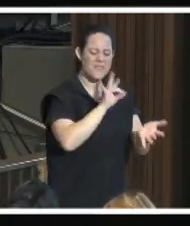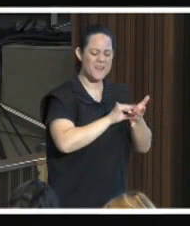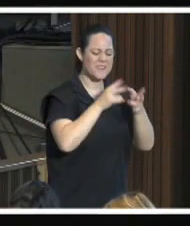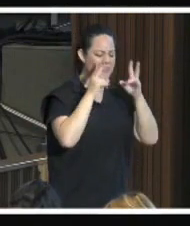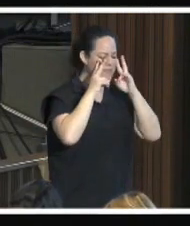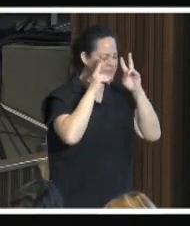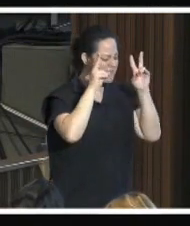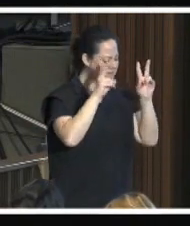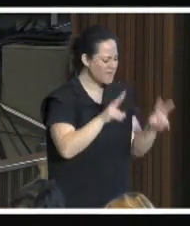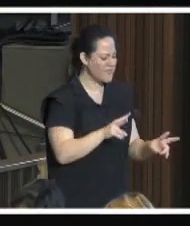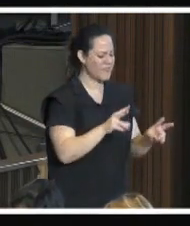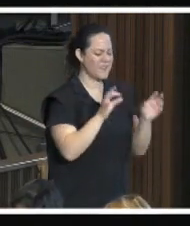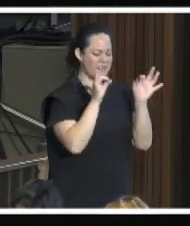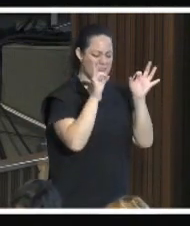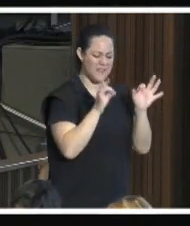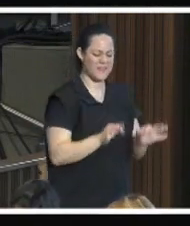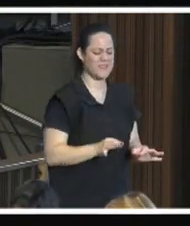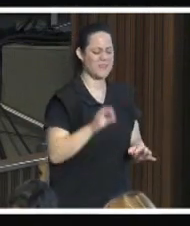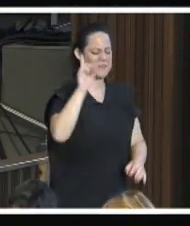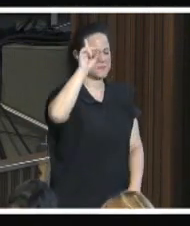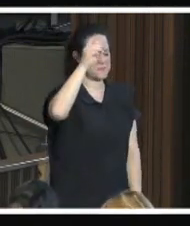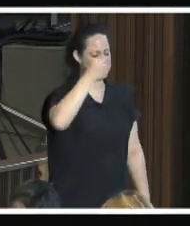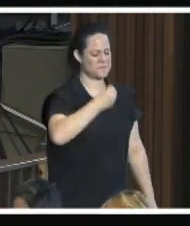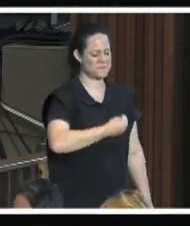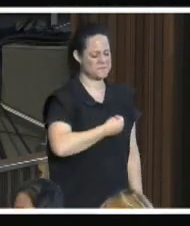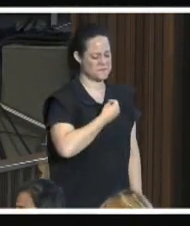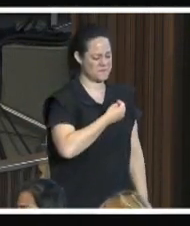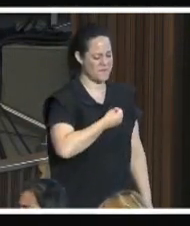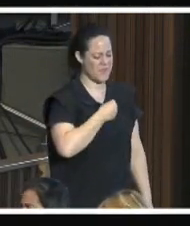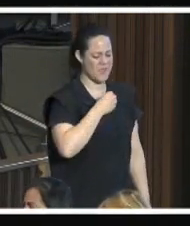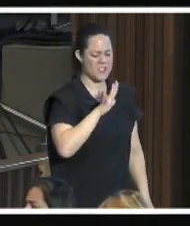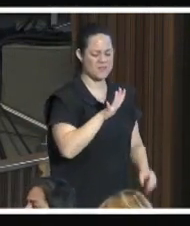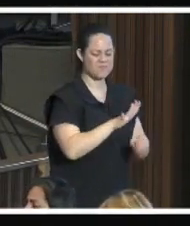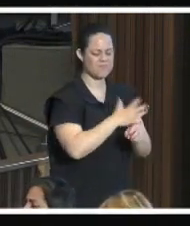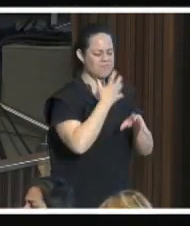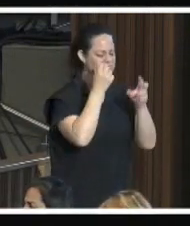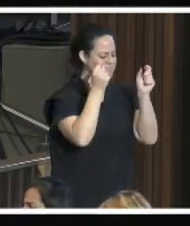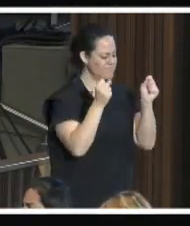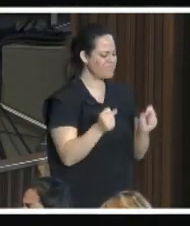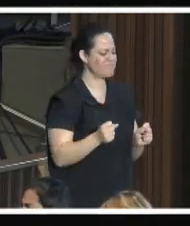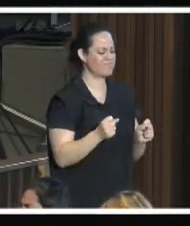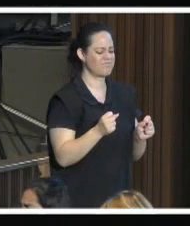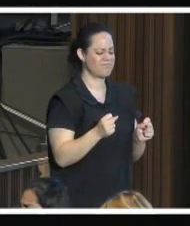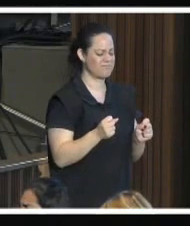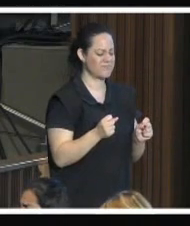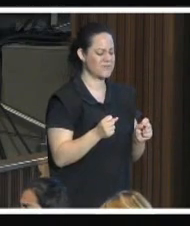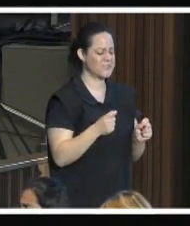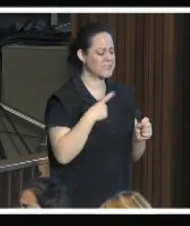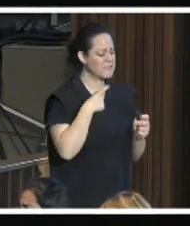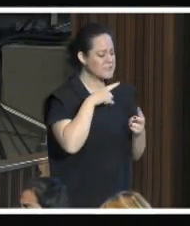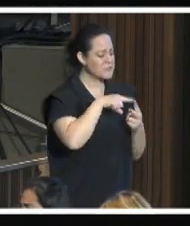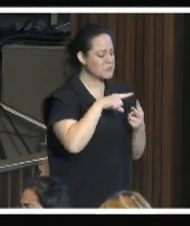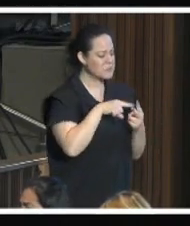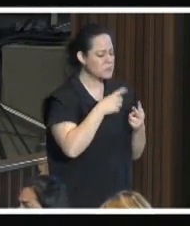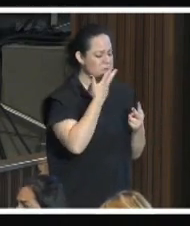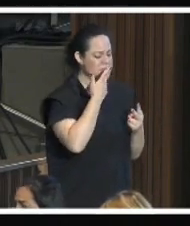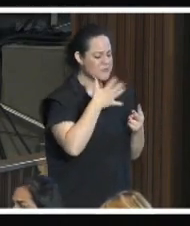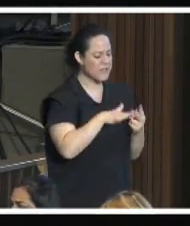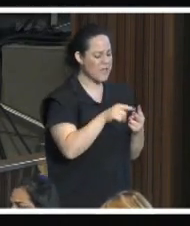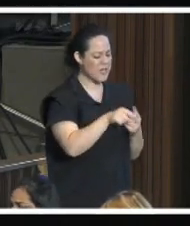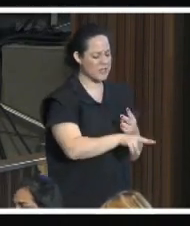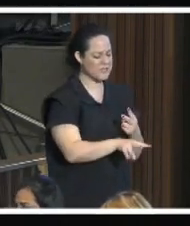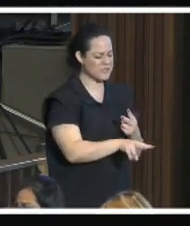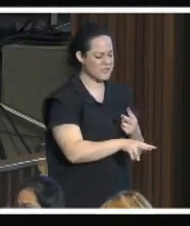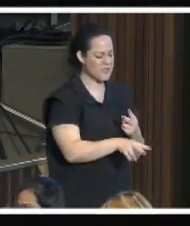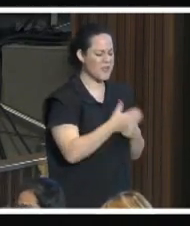testemunhas vivas do Deus vivo e todo-poderoso. Tem duas crianças aqui na minha frente, Senhor.